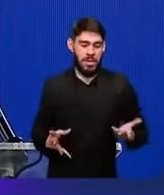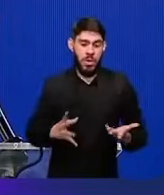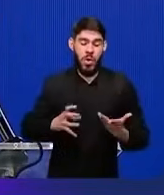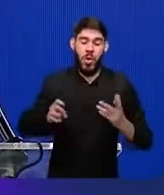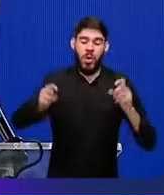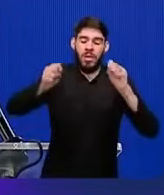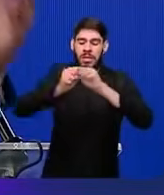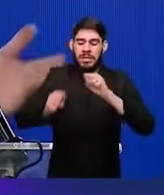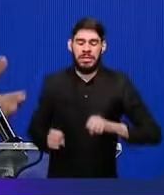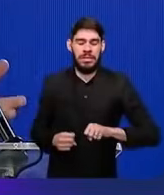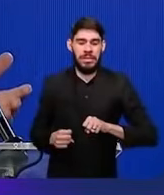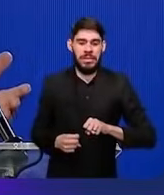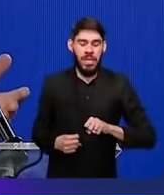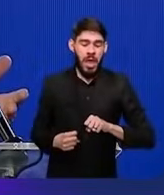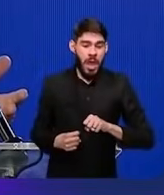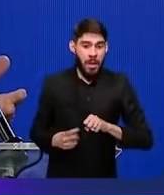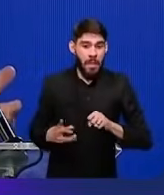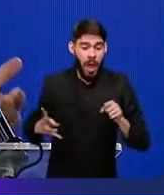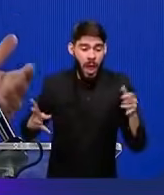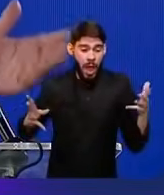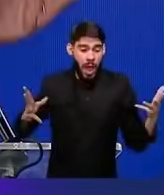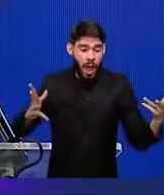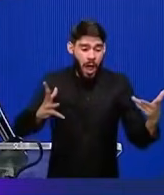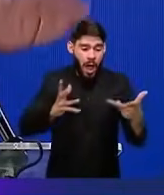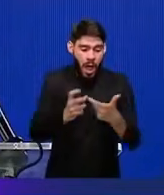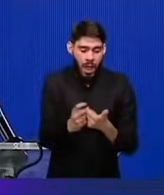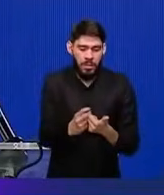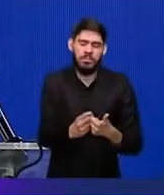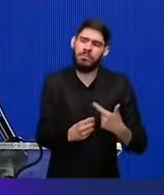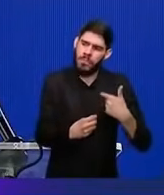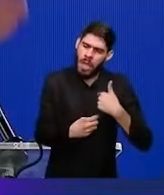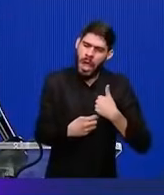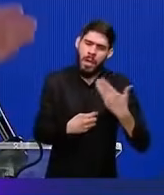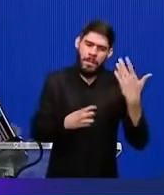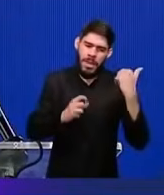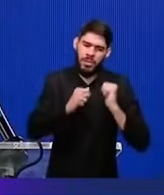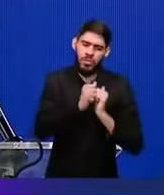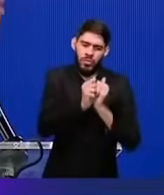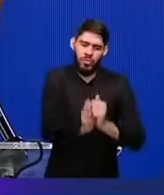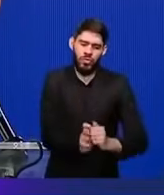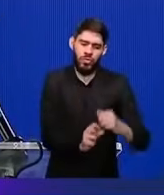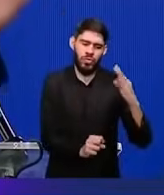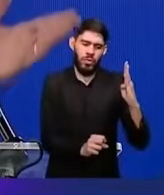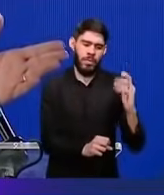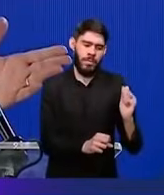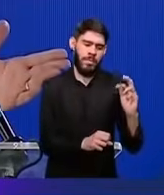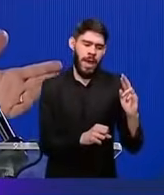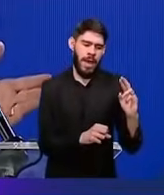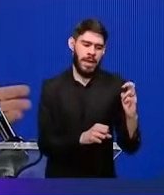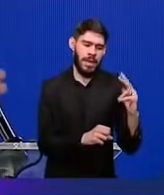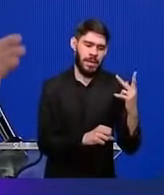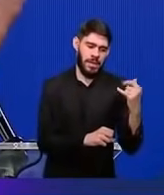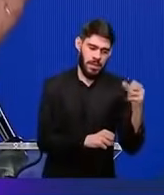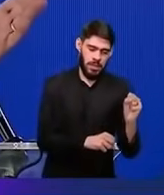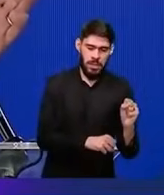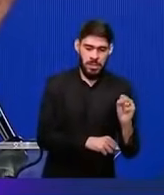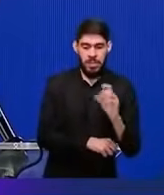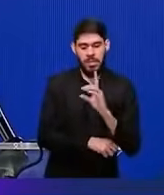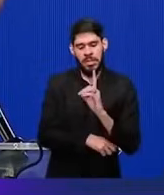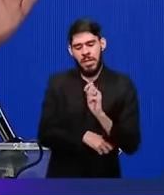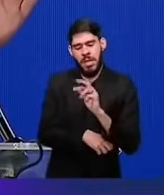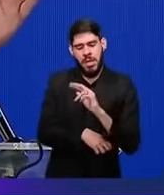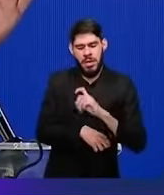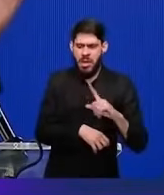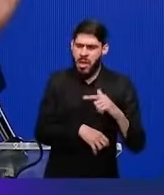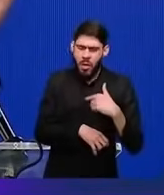operacional inacreditável. Eu mesmo, quando acompanhava com o Barreirinhas e com o Dario, o que estava se montando, eu dizia, mas meu Deus, você